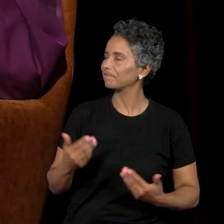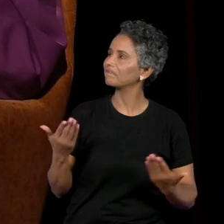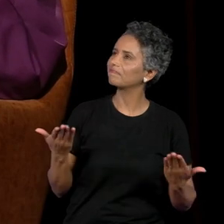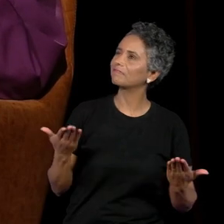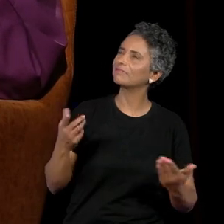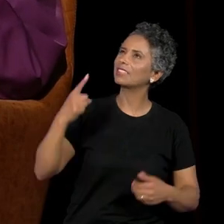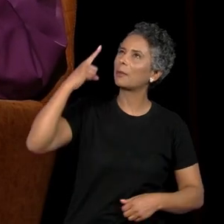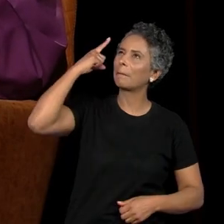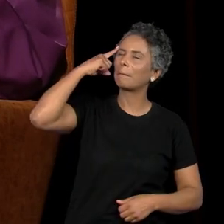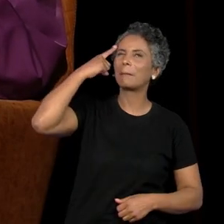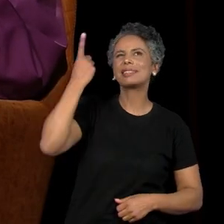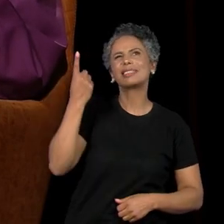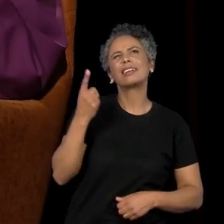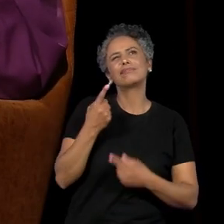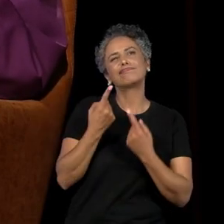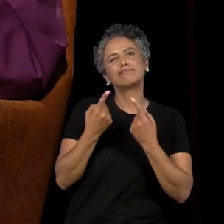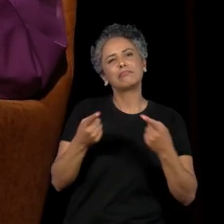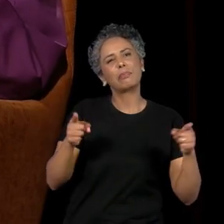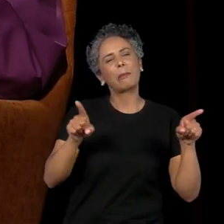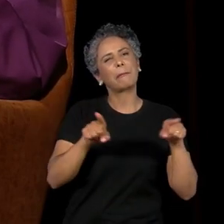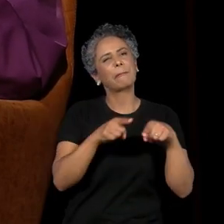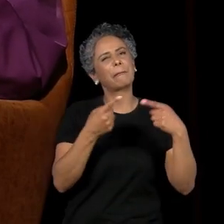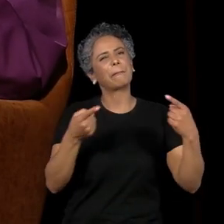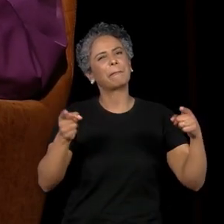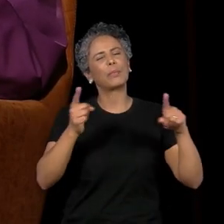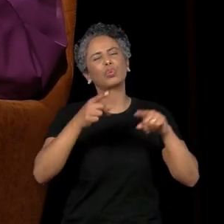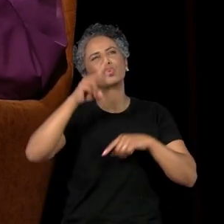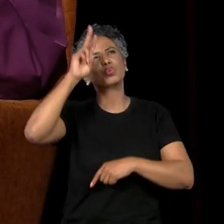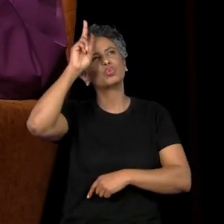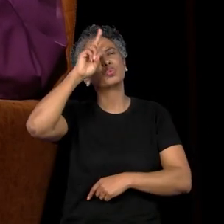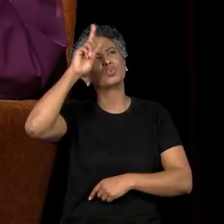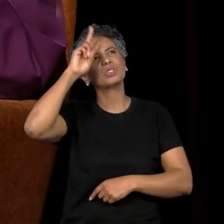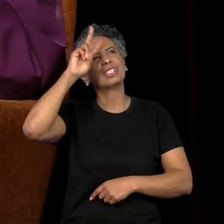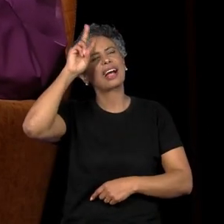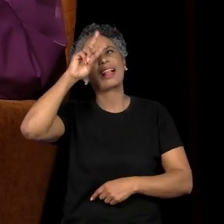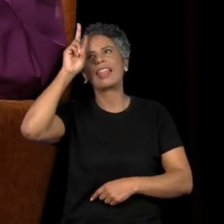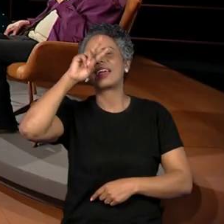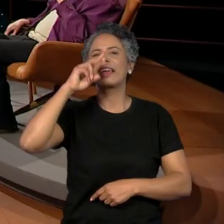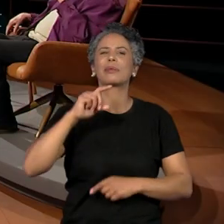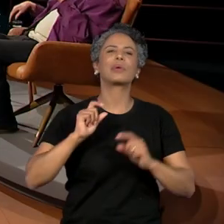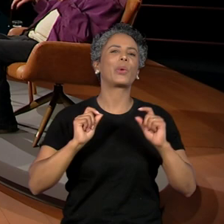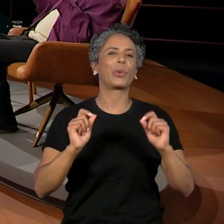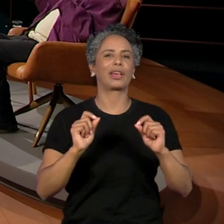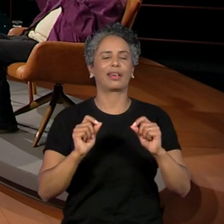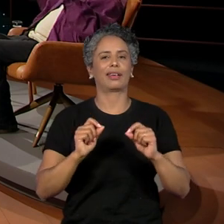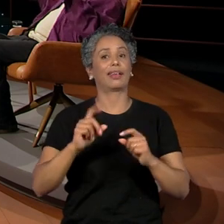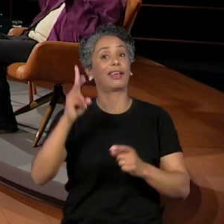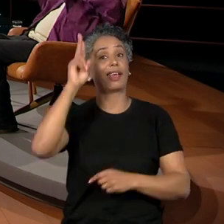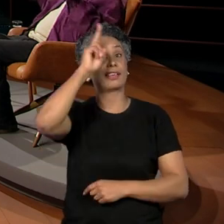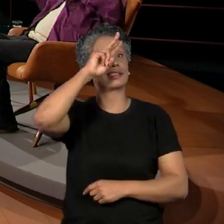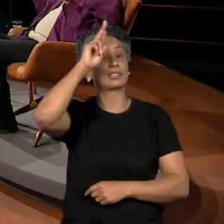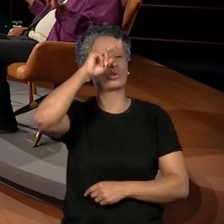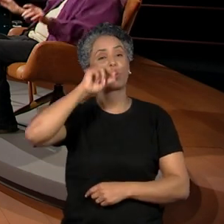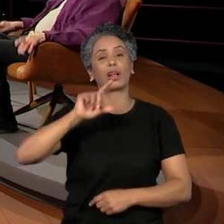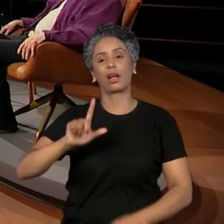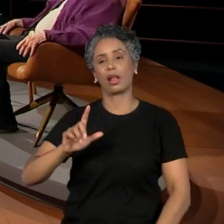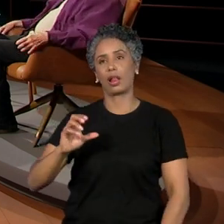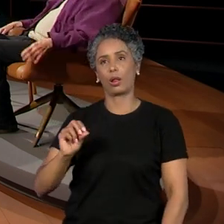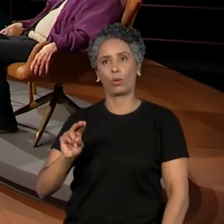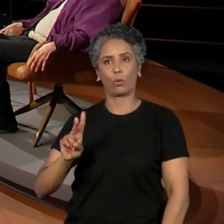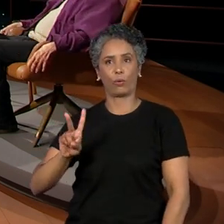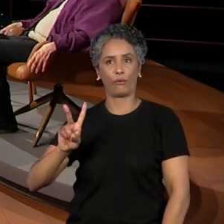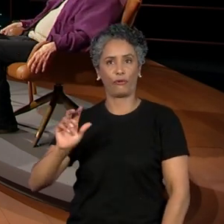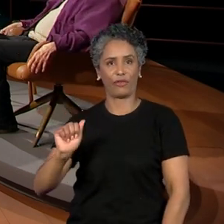peguei essa música e fiz a história do Louva a Deus. Louva a Deus,